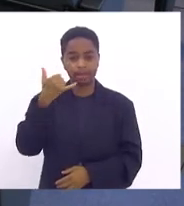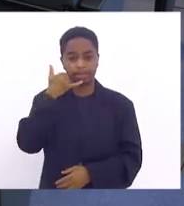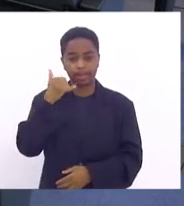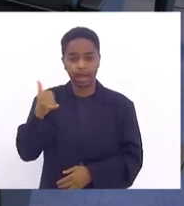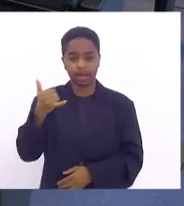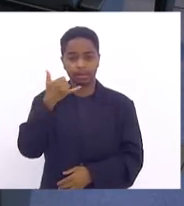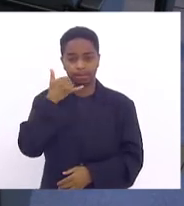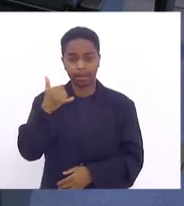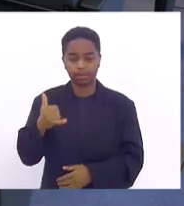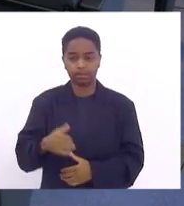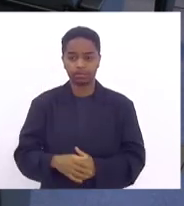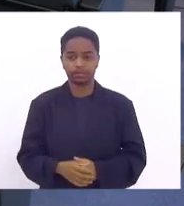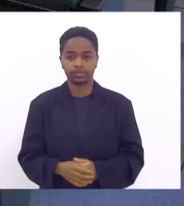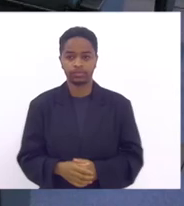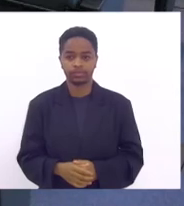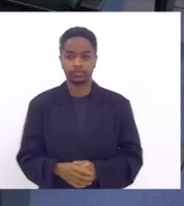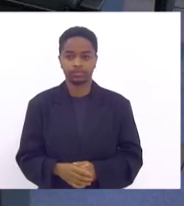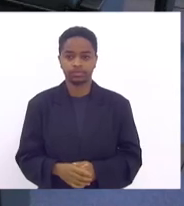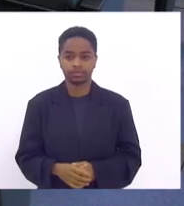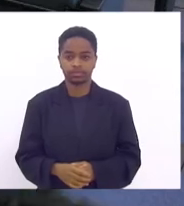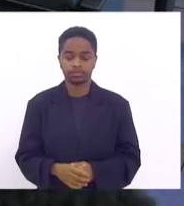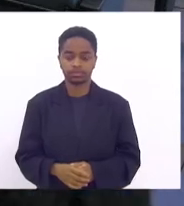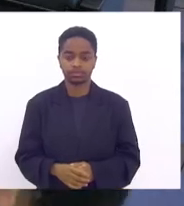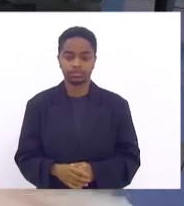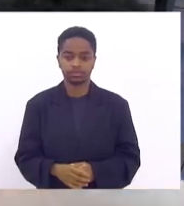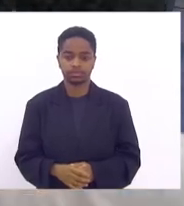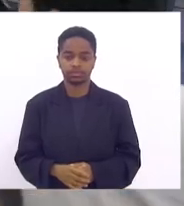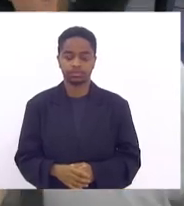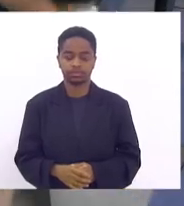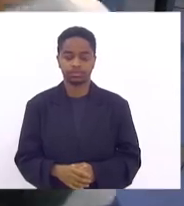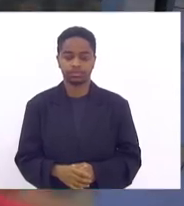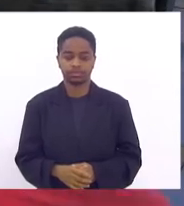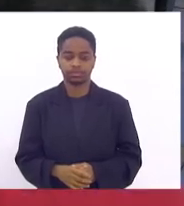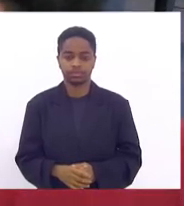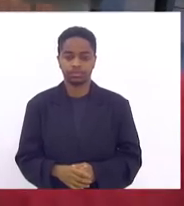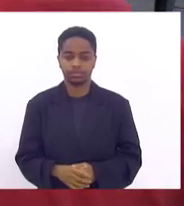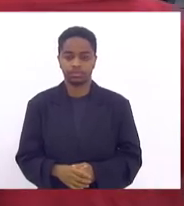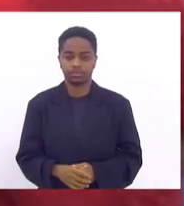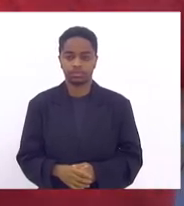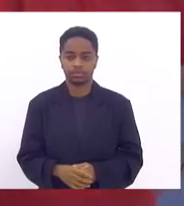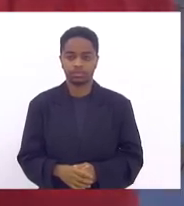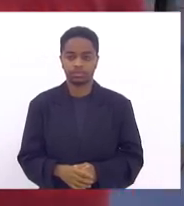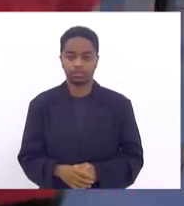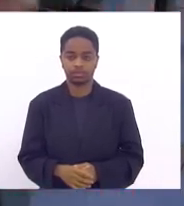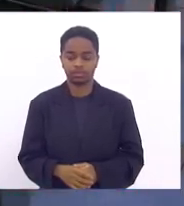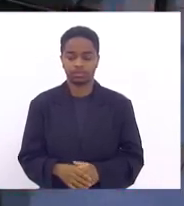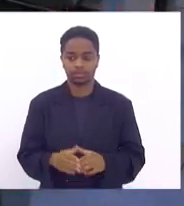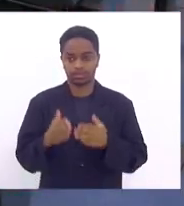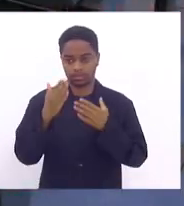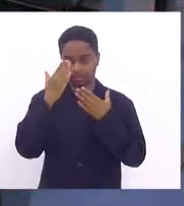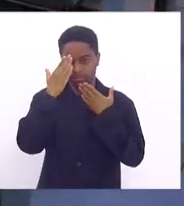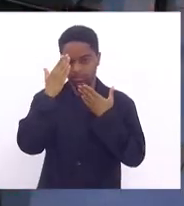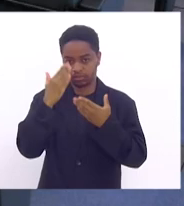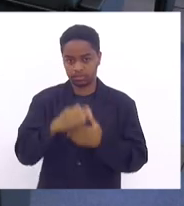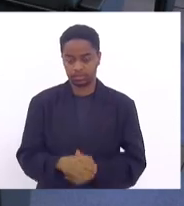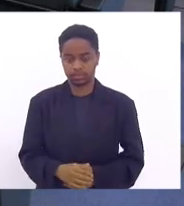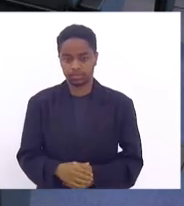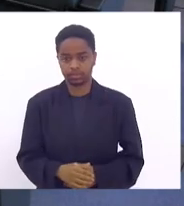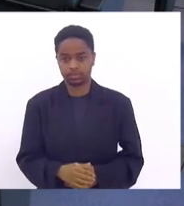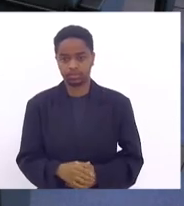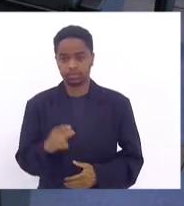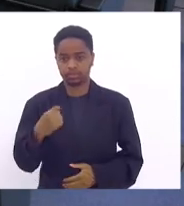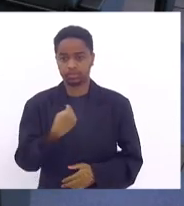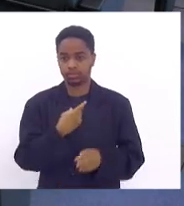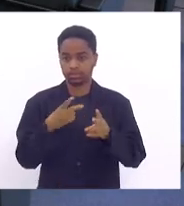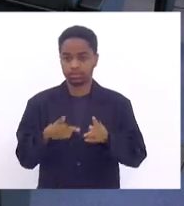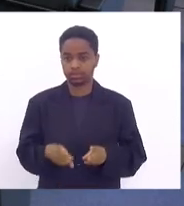em modo vibrac silencioso ou modo avião Muito obrigado eh gente dando